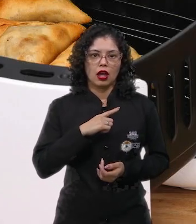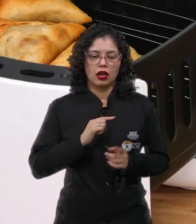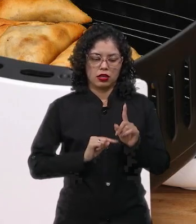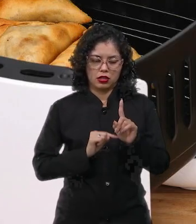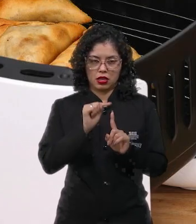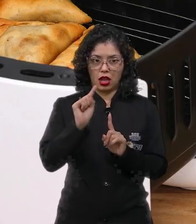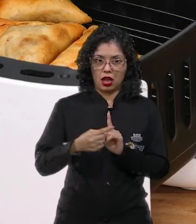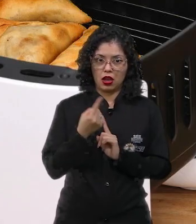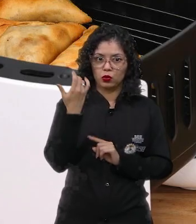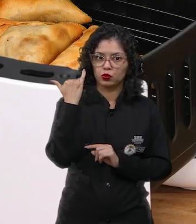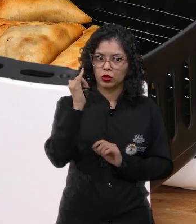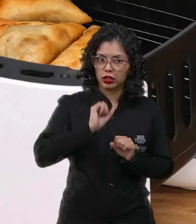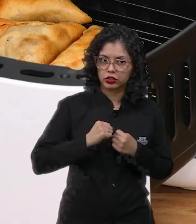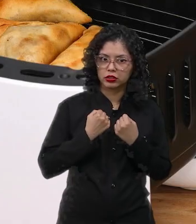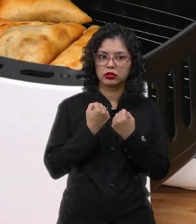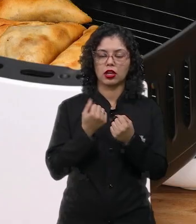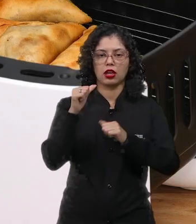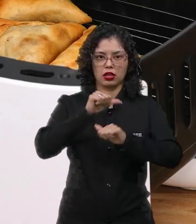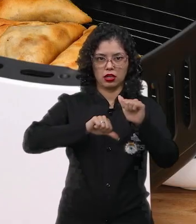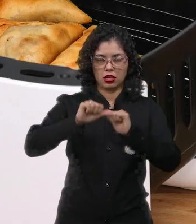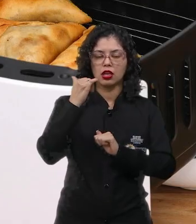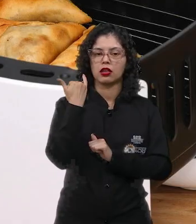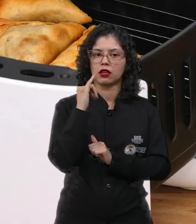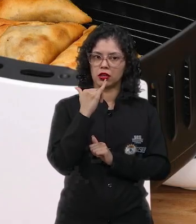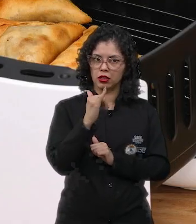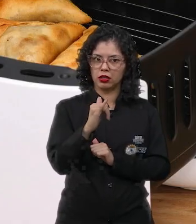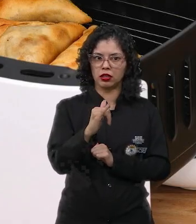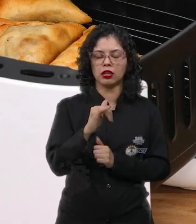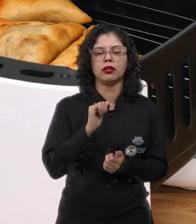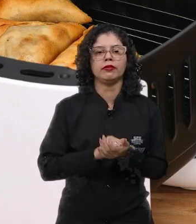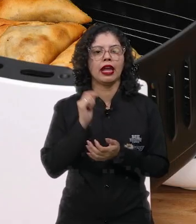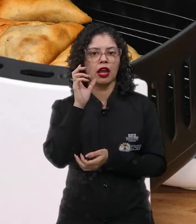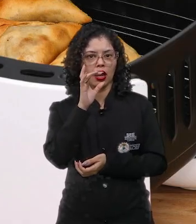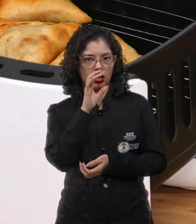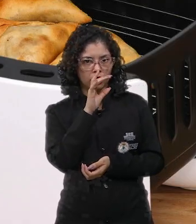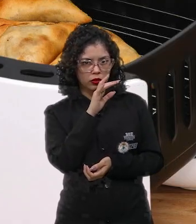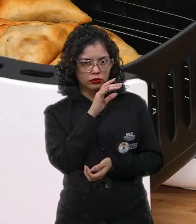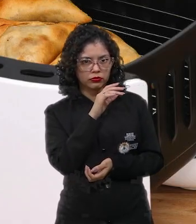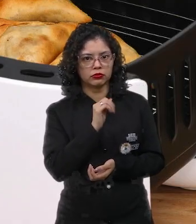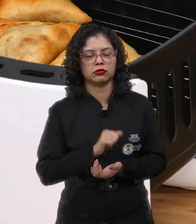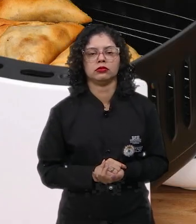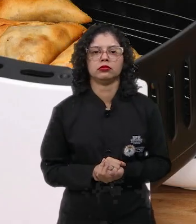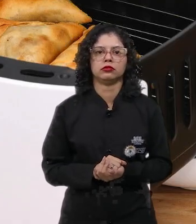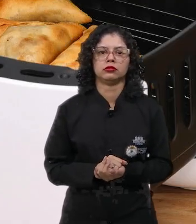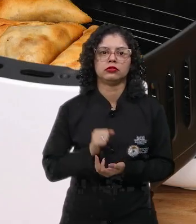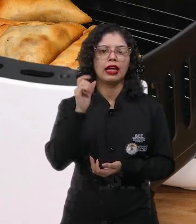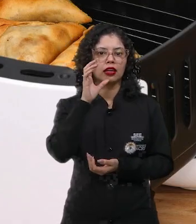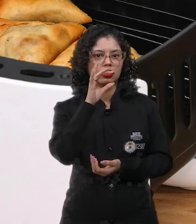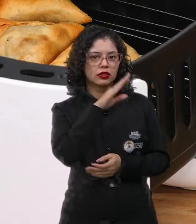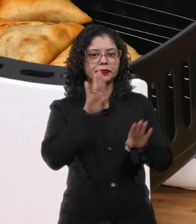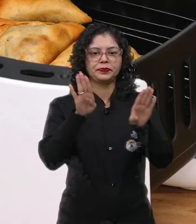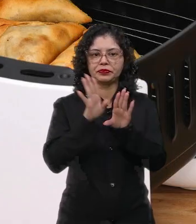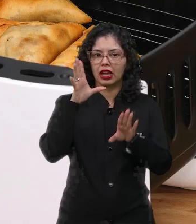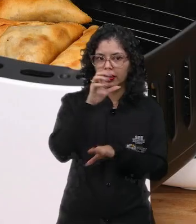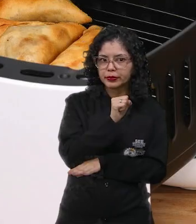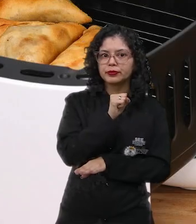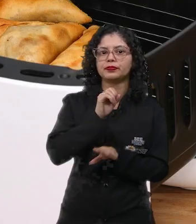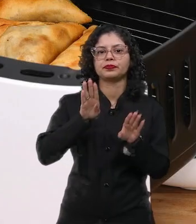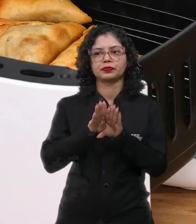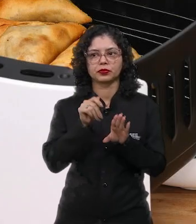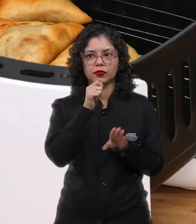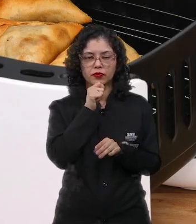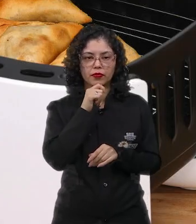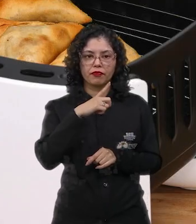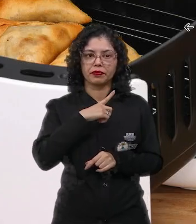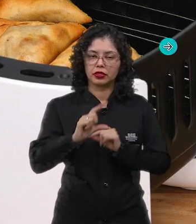resistência elétrica, que vai converter a energia em calor, né? Energia elétrica em calor, rapidamente. A gente